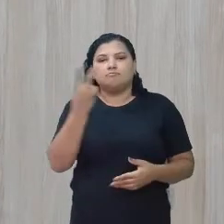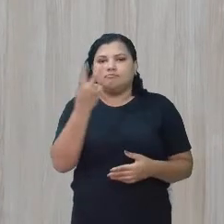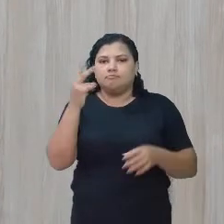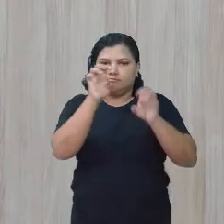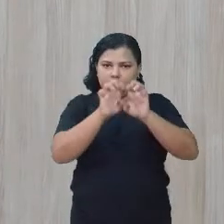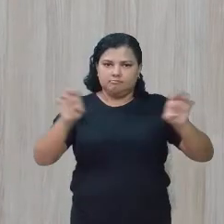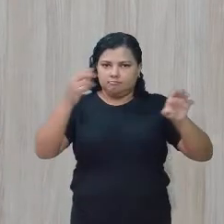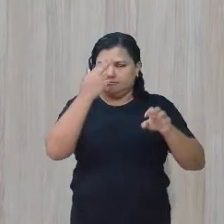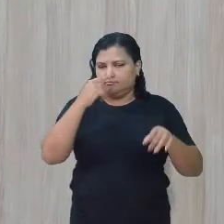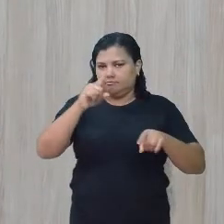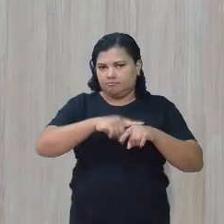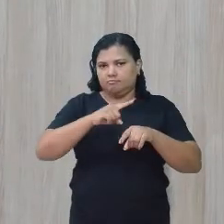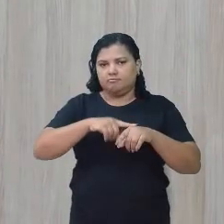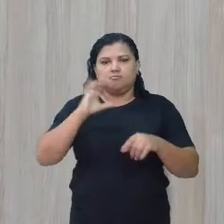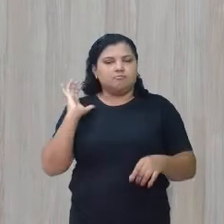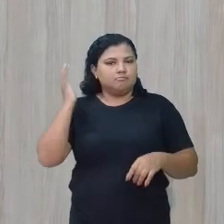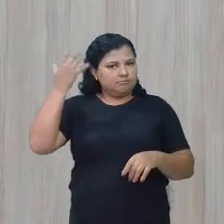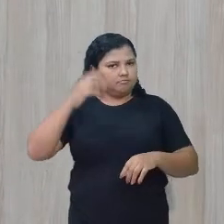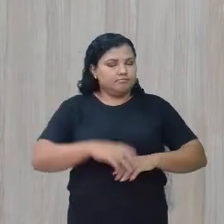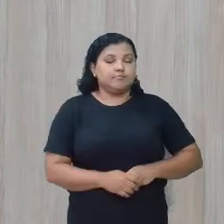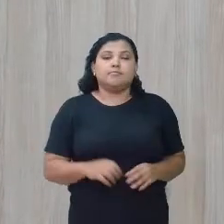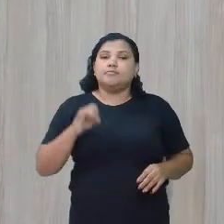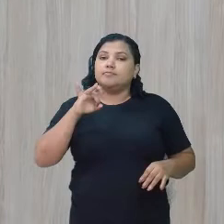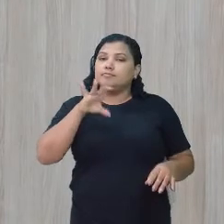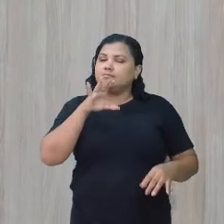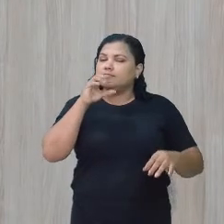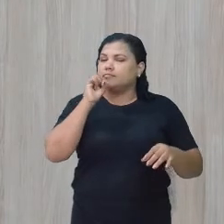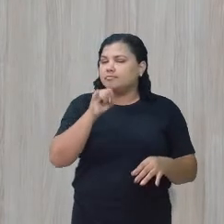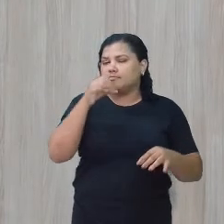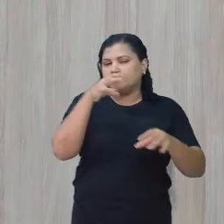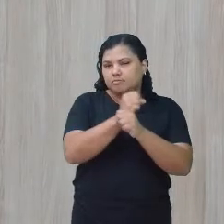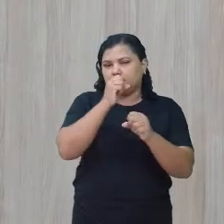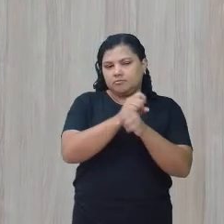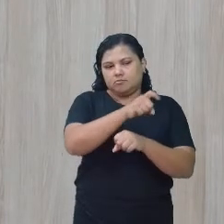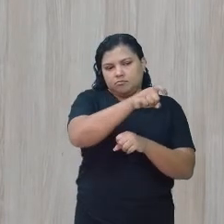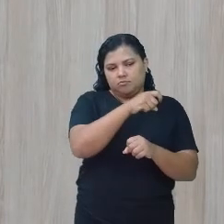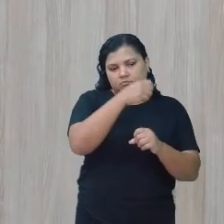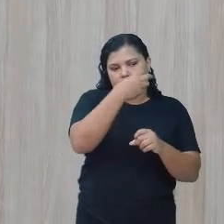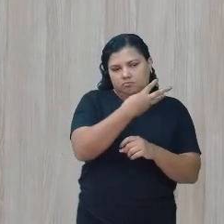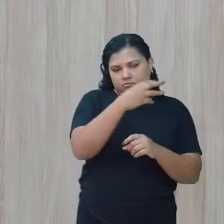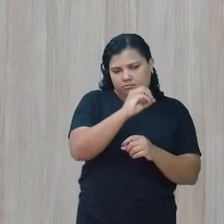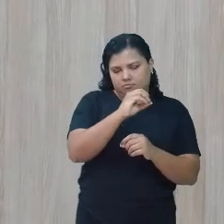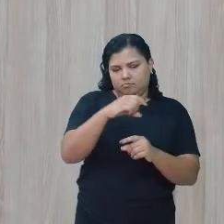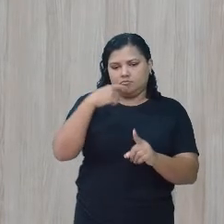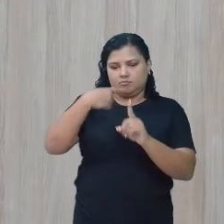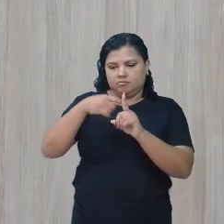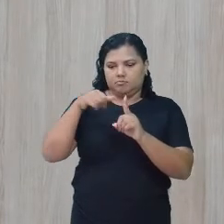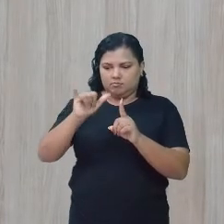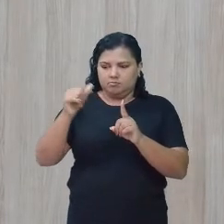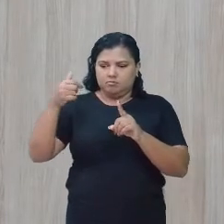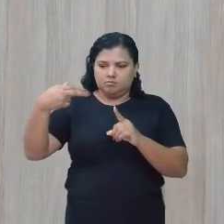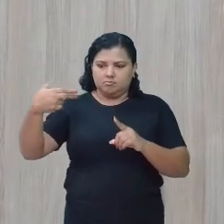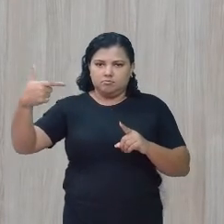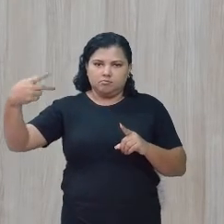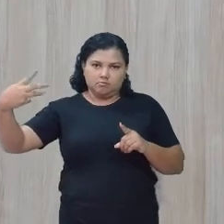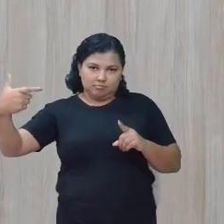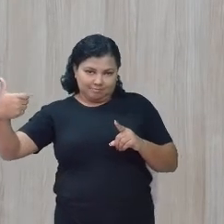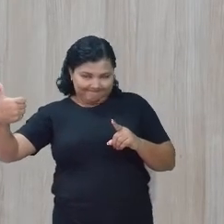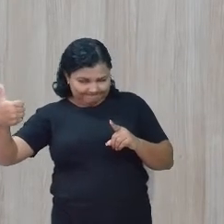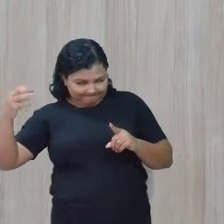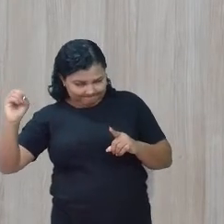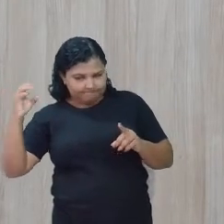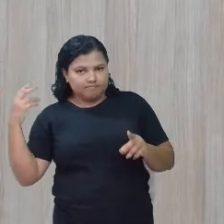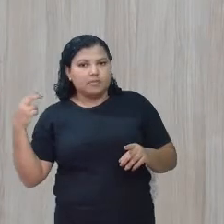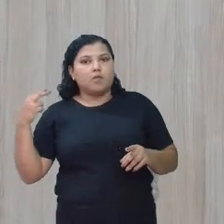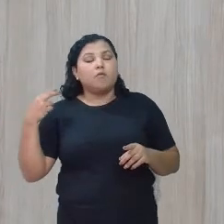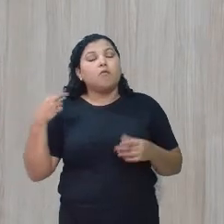equações ao mesmo tempo, certo? Se eu somar o x, que é 30, mais o y, que é 10, eu vou encontrar